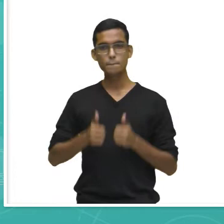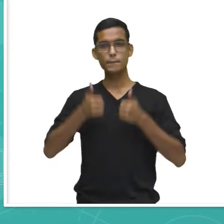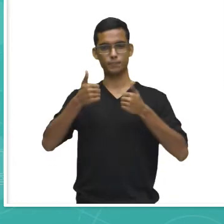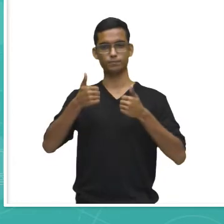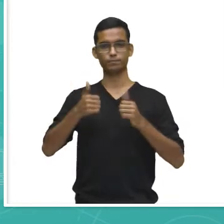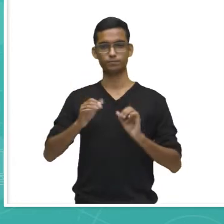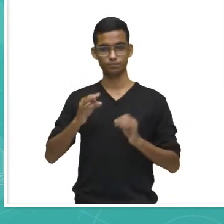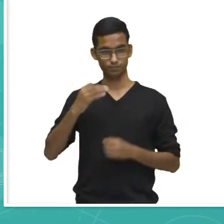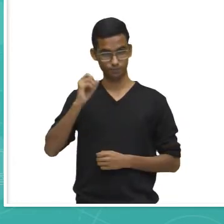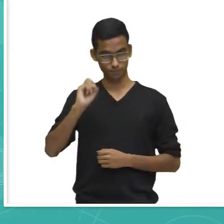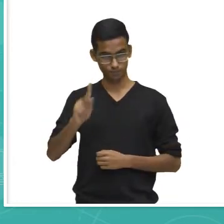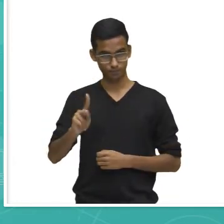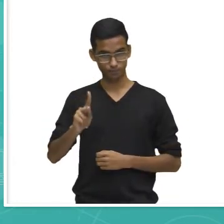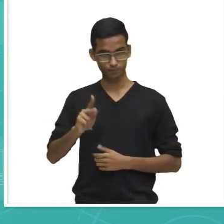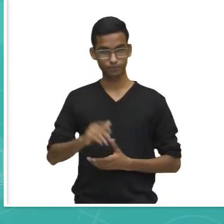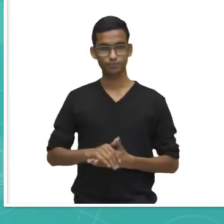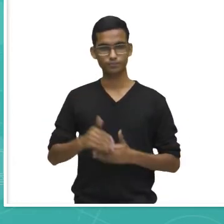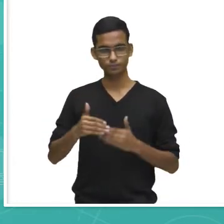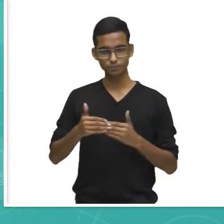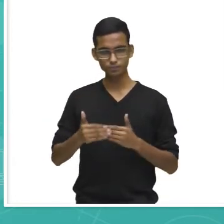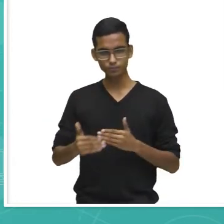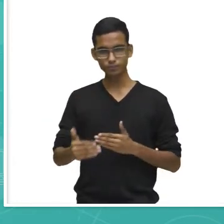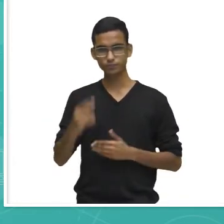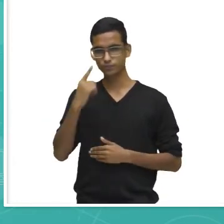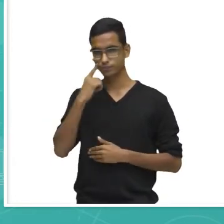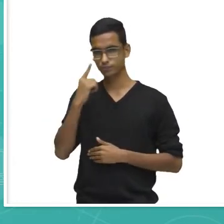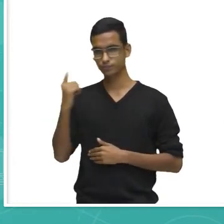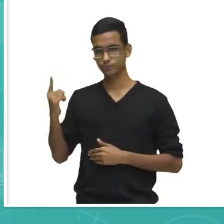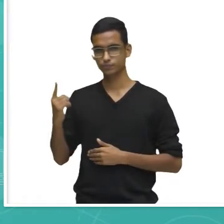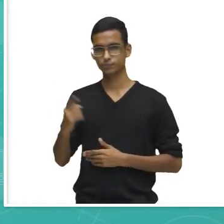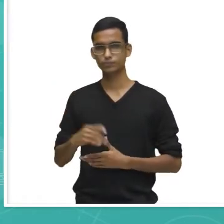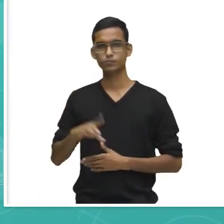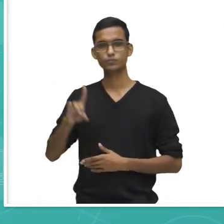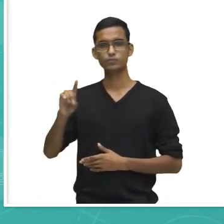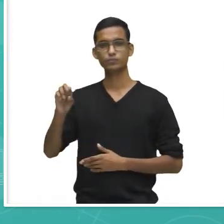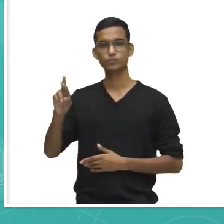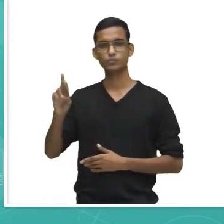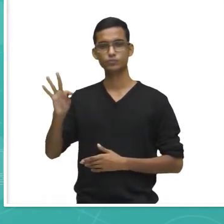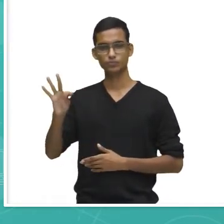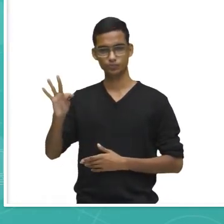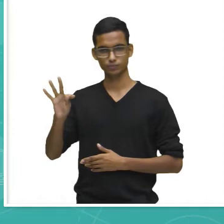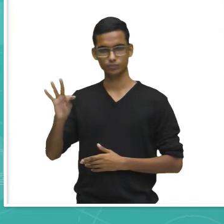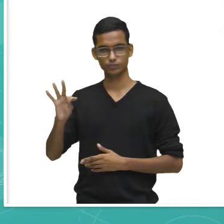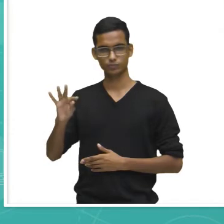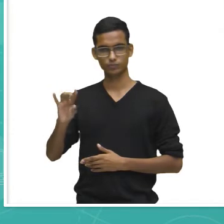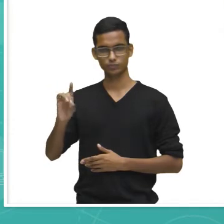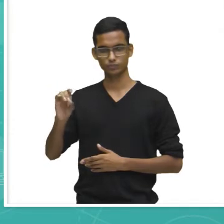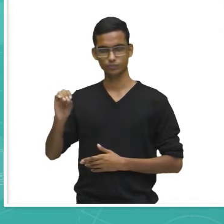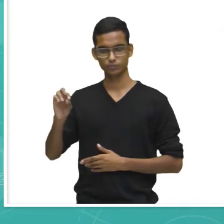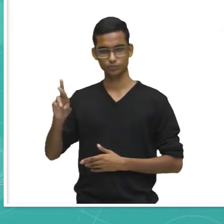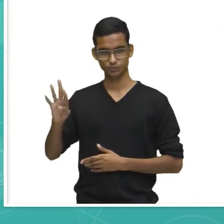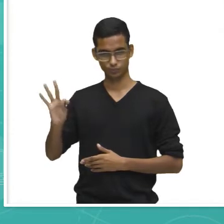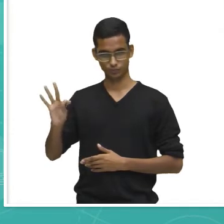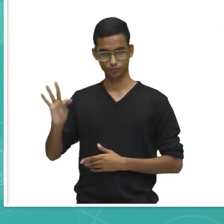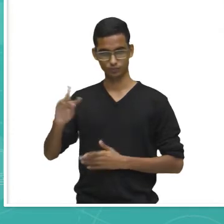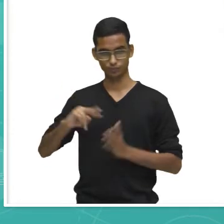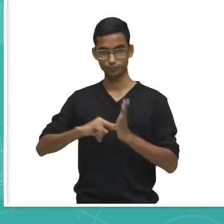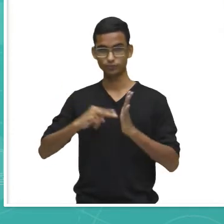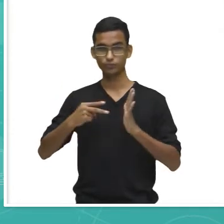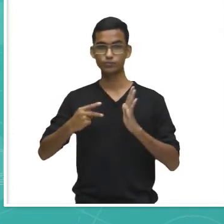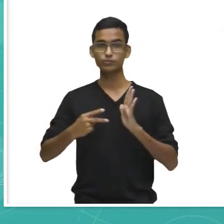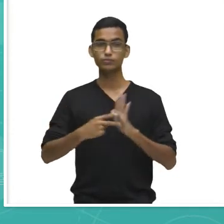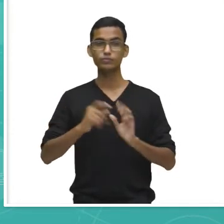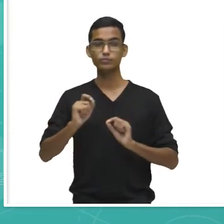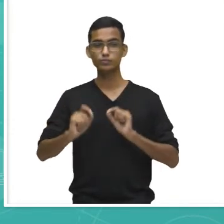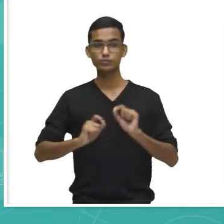certo? Prosseguindo, vamos ver o que é o DORT agora. Vamos lá? Então, o DORT são